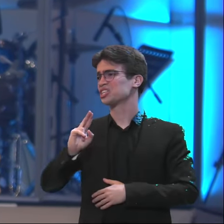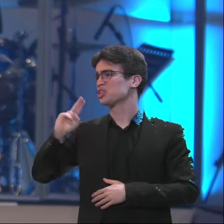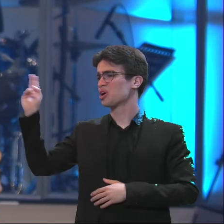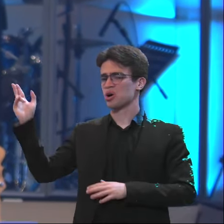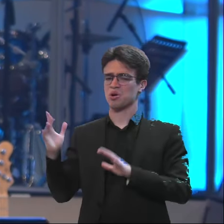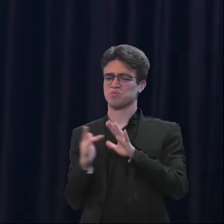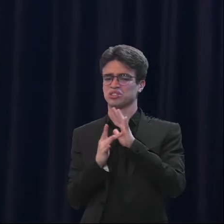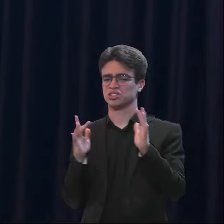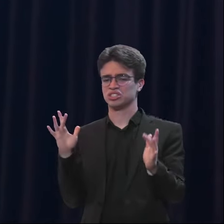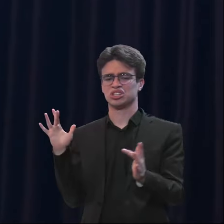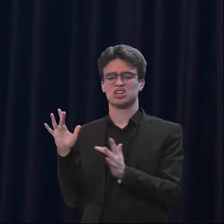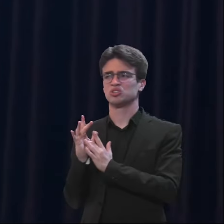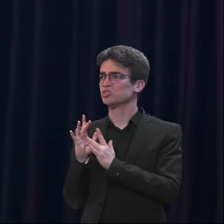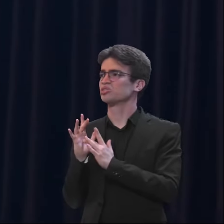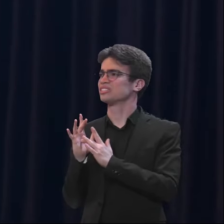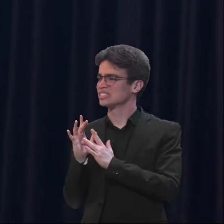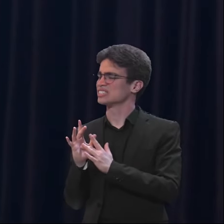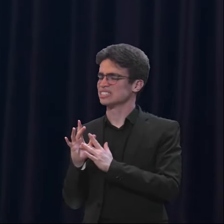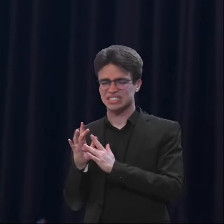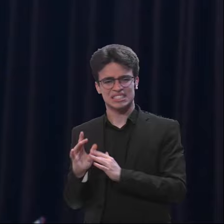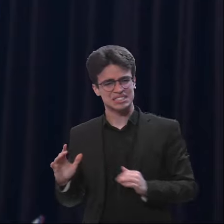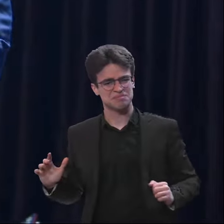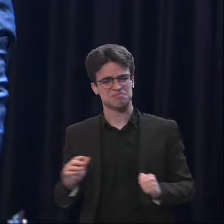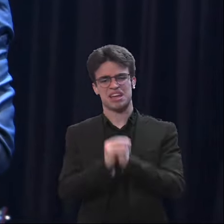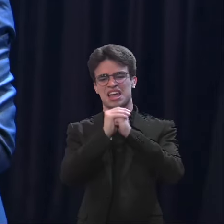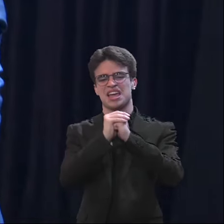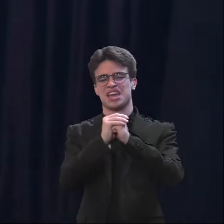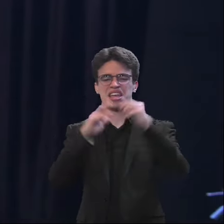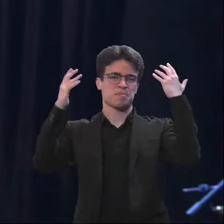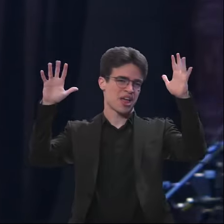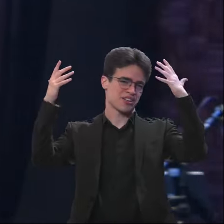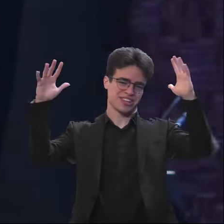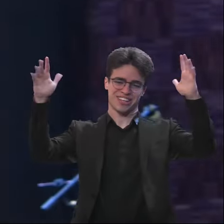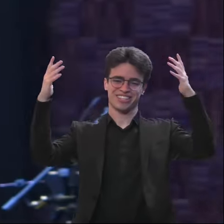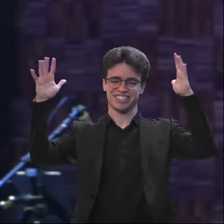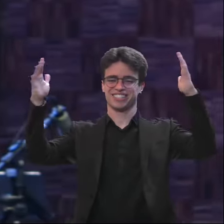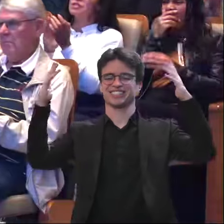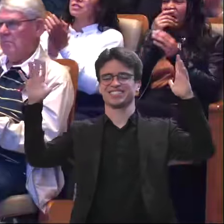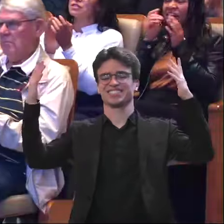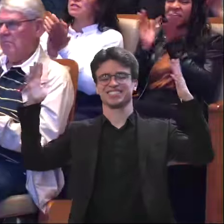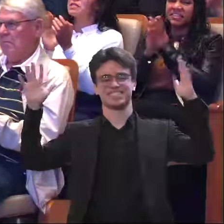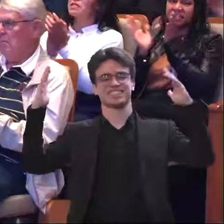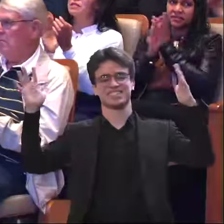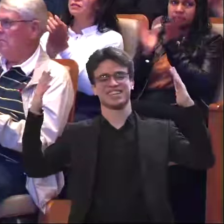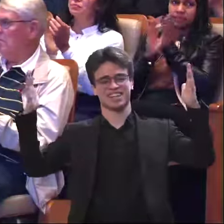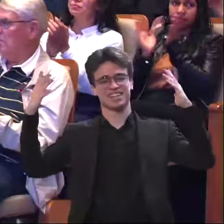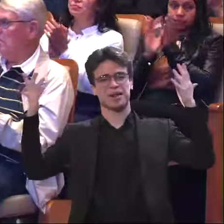de Jesus. Você pode aplaudir a Ele?